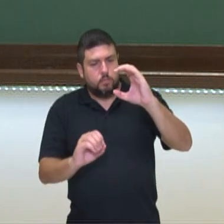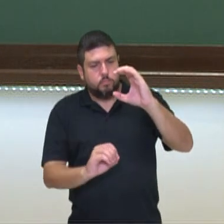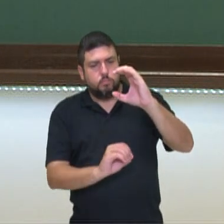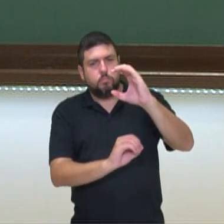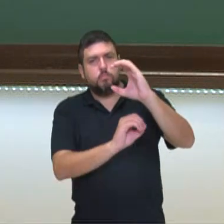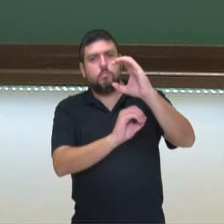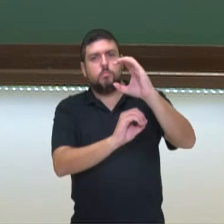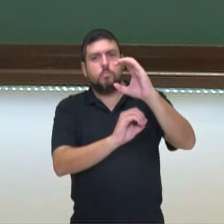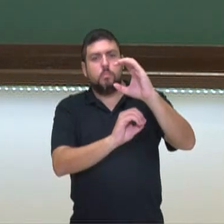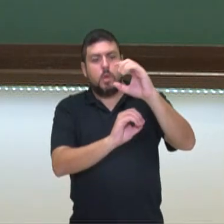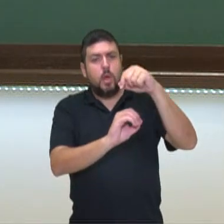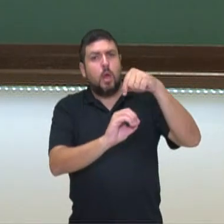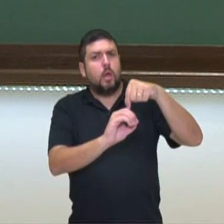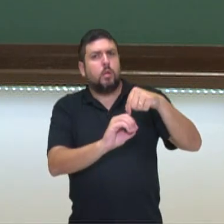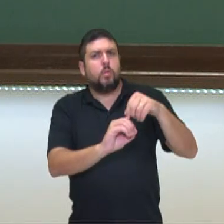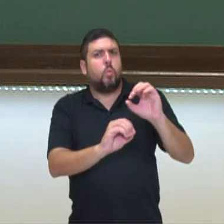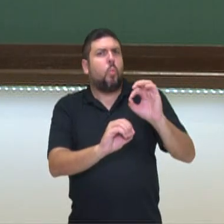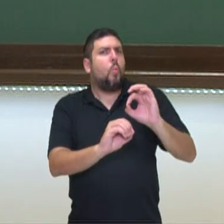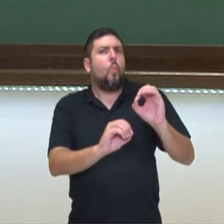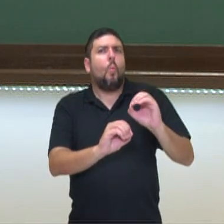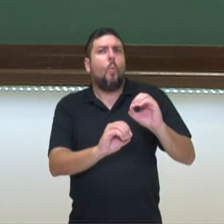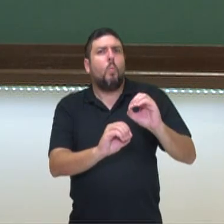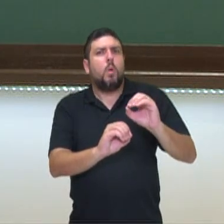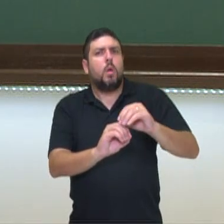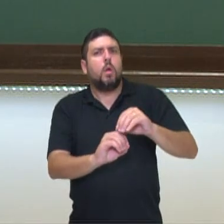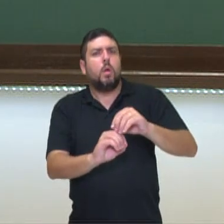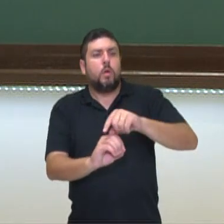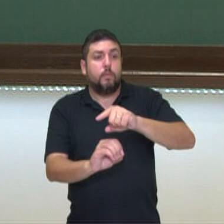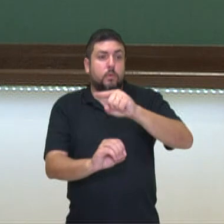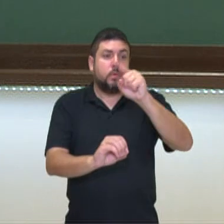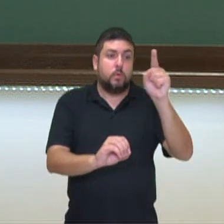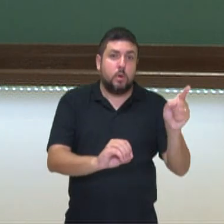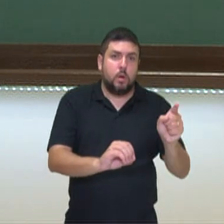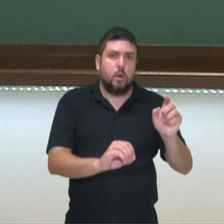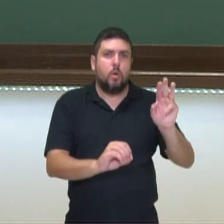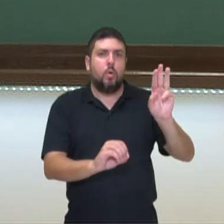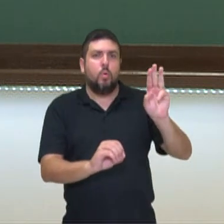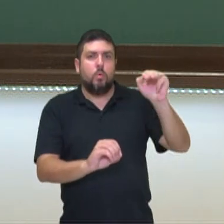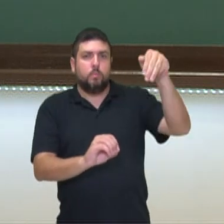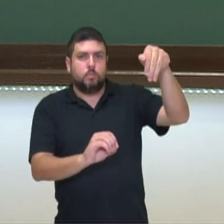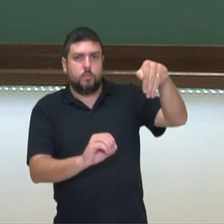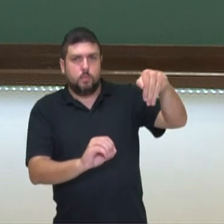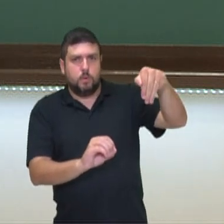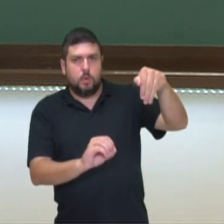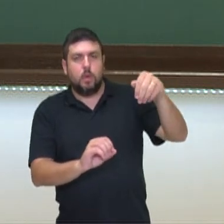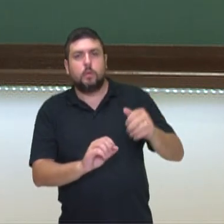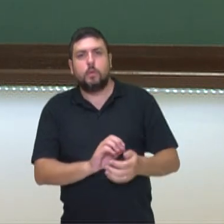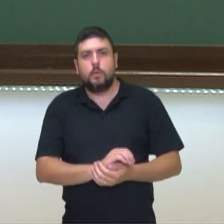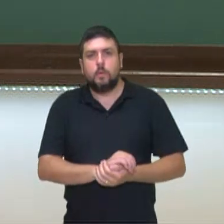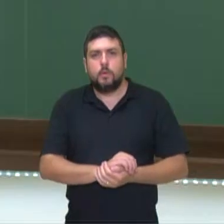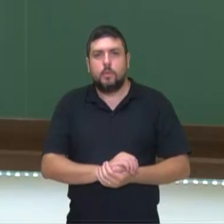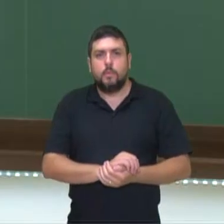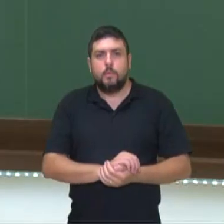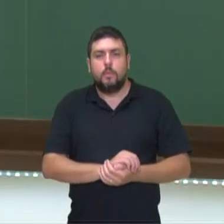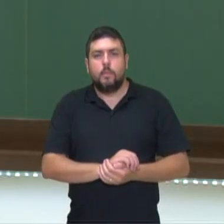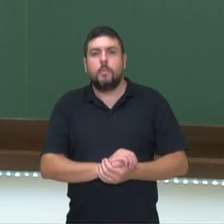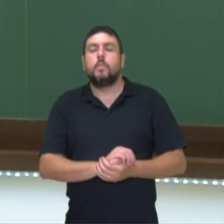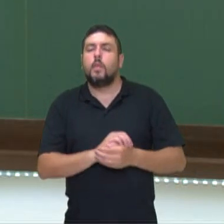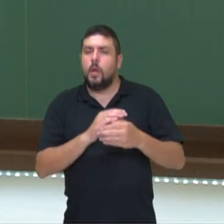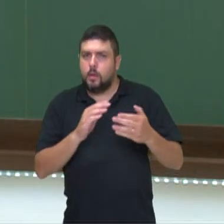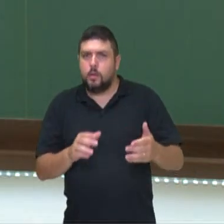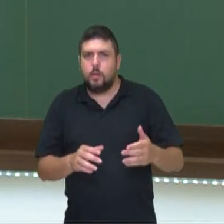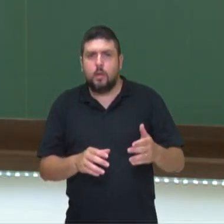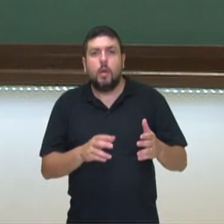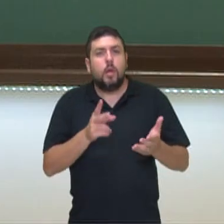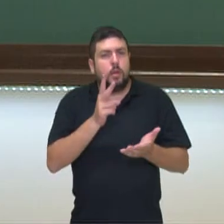certo? Mas se eu não tenho ninguém aqui na centena, então eu vou para a unidade de milhar e faço as equivalências. Nosso sistema de numeração, ele é